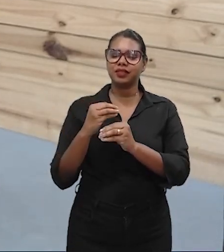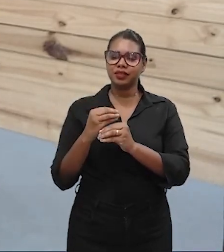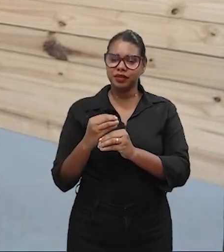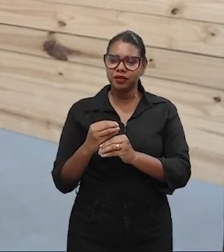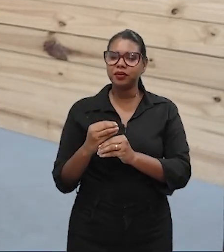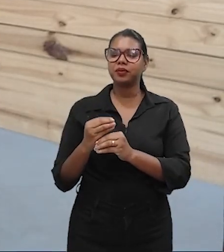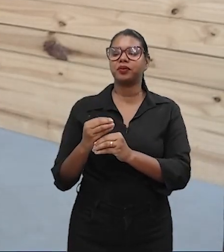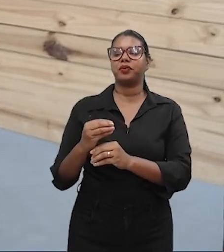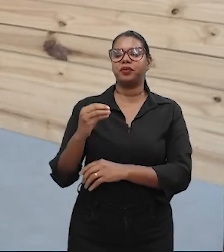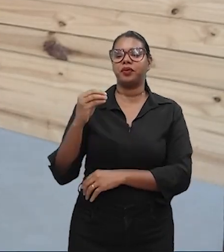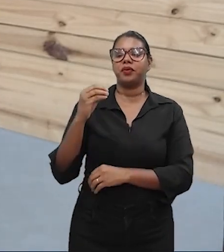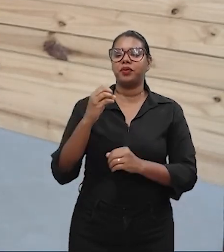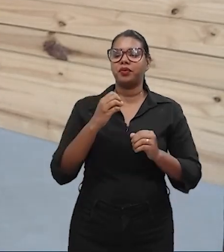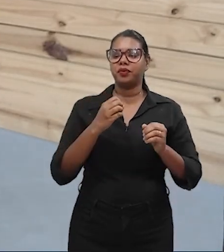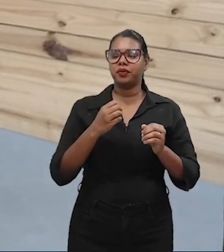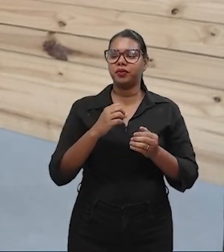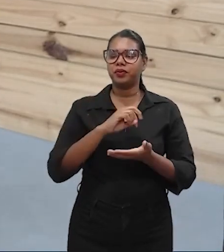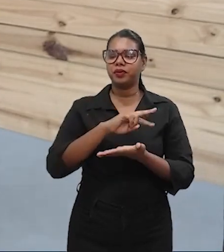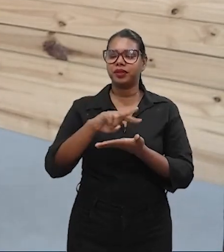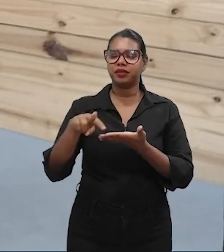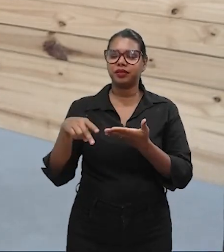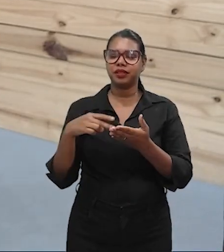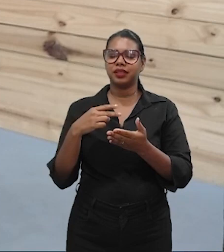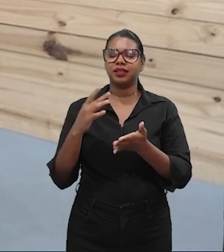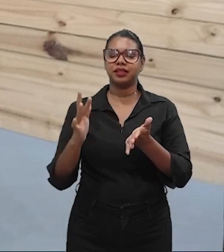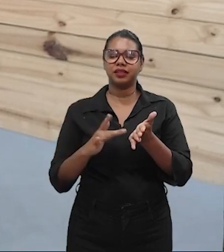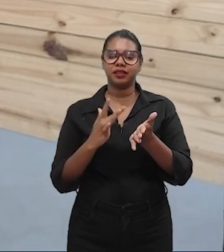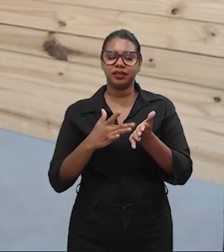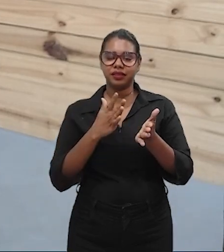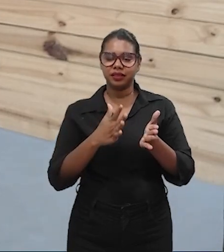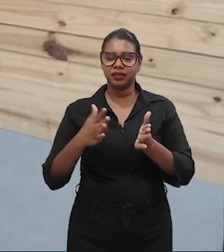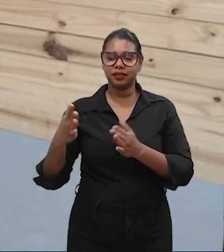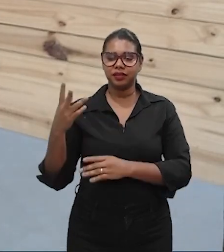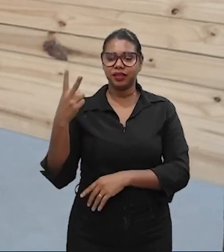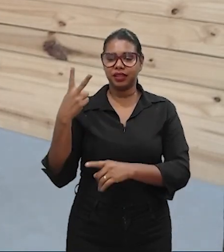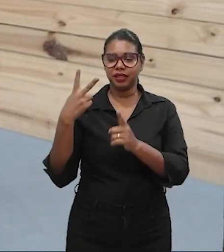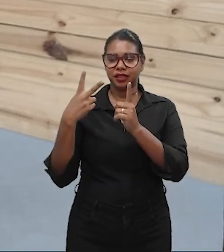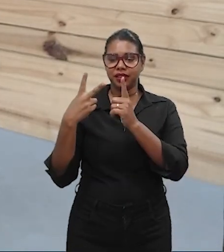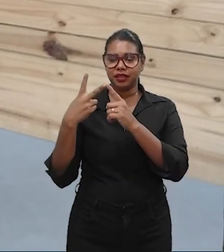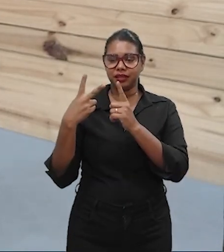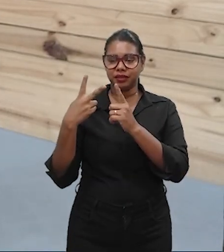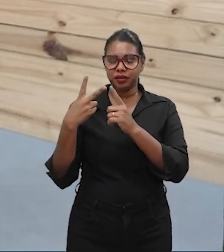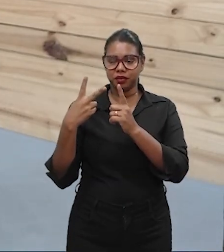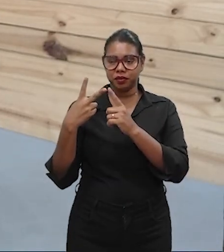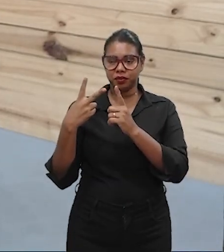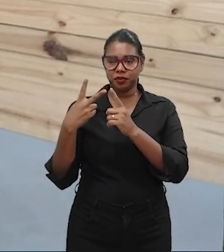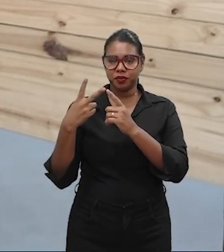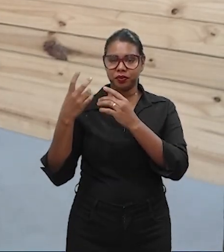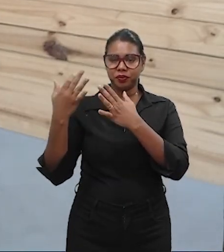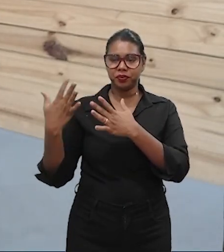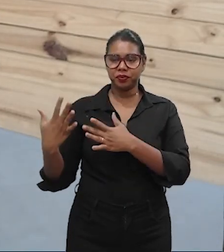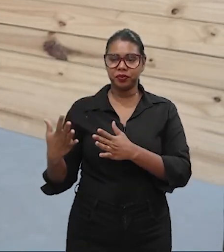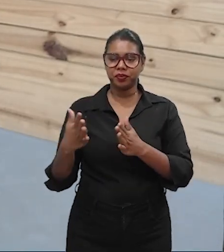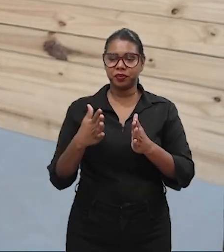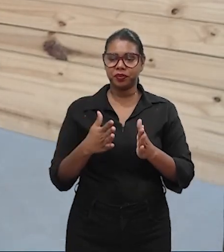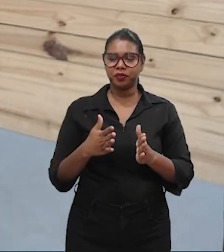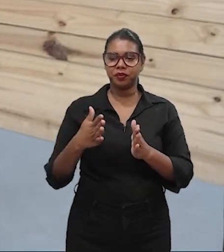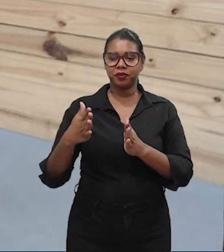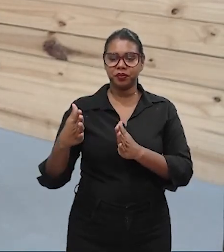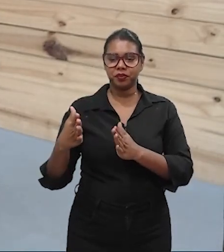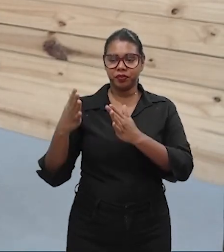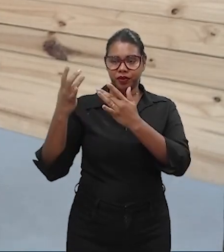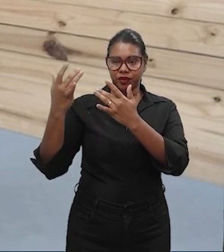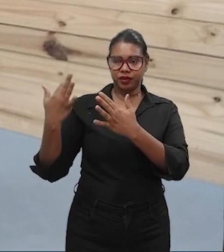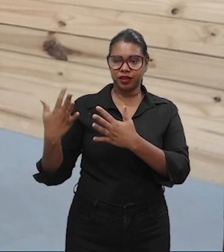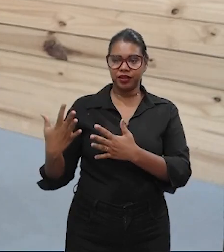nós teremos sincronicidade. Esses momentos serão divididos em duas partes, onde será um período onde nós estaremos